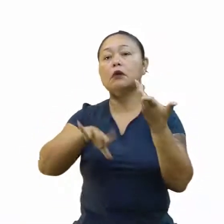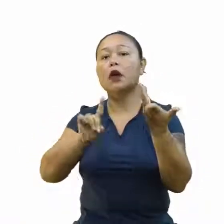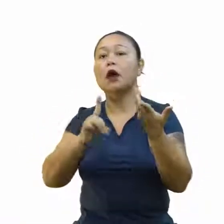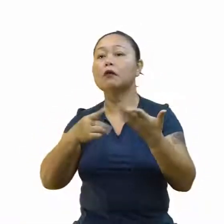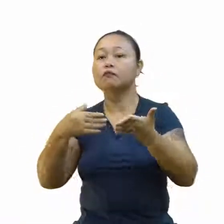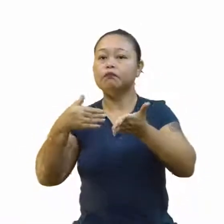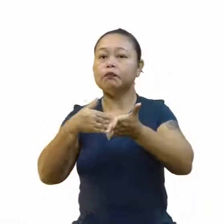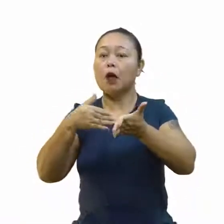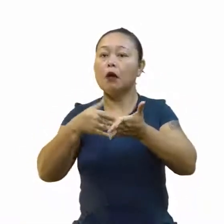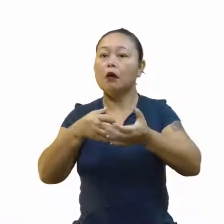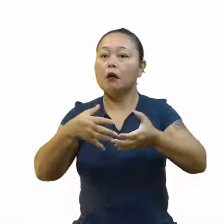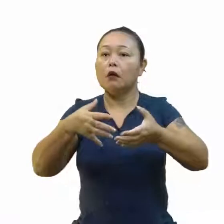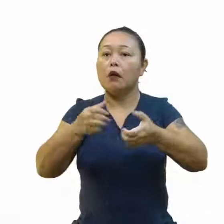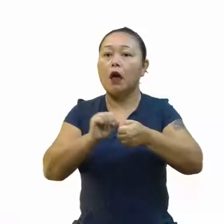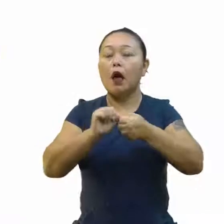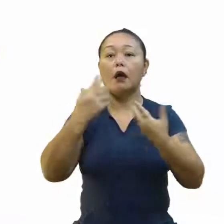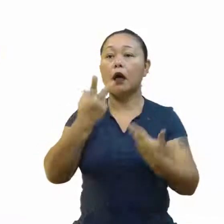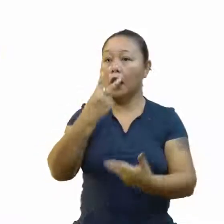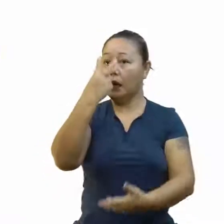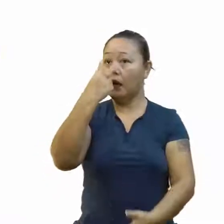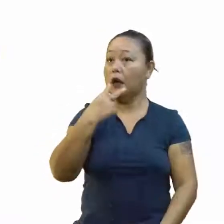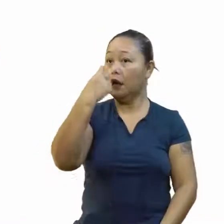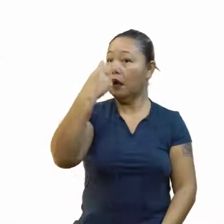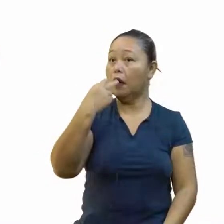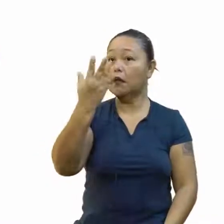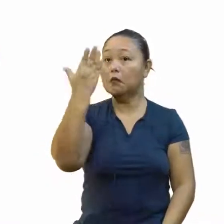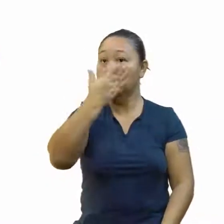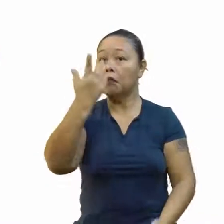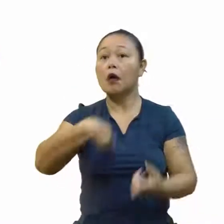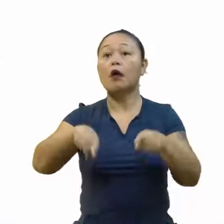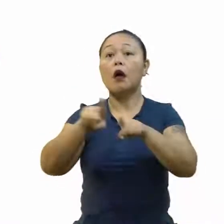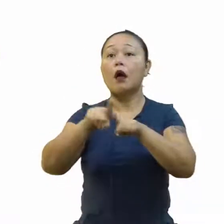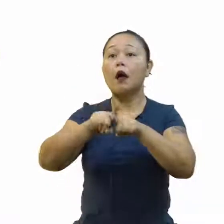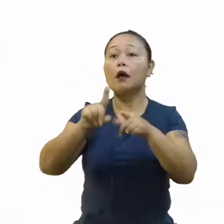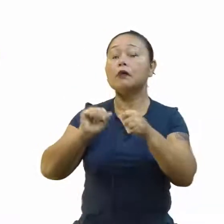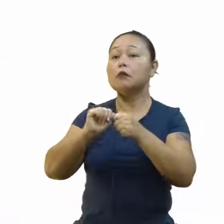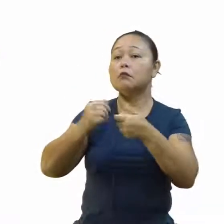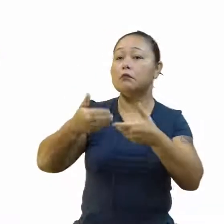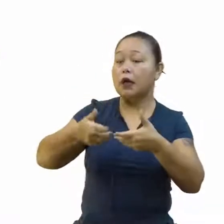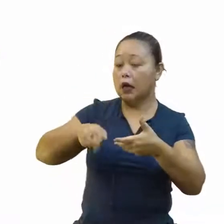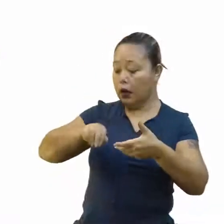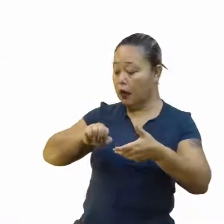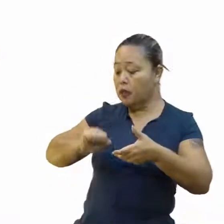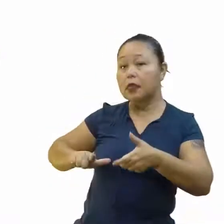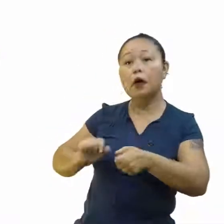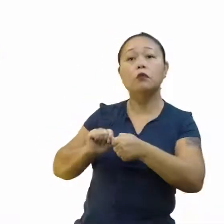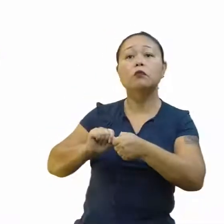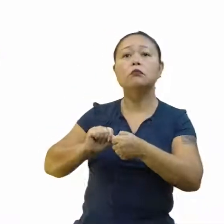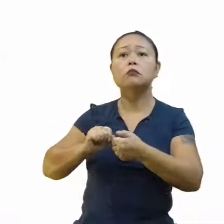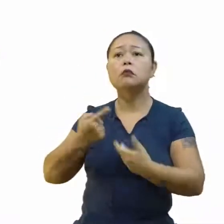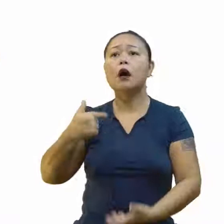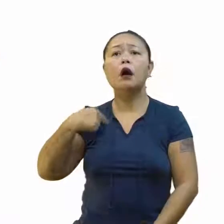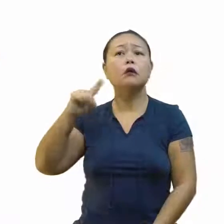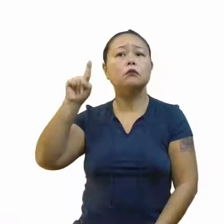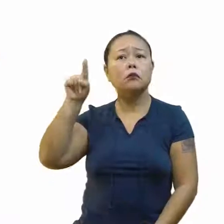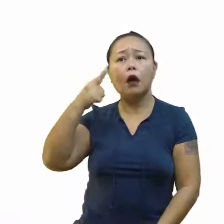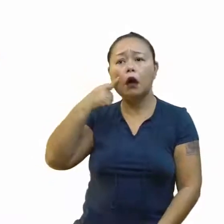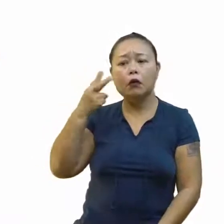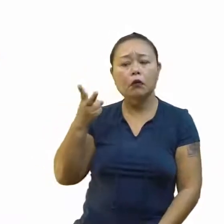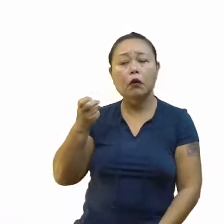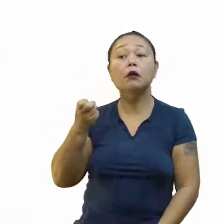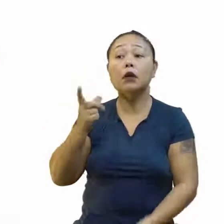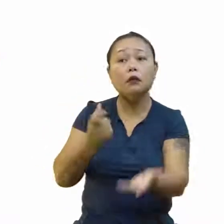cardíaca, a cegueira, a insuficiência renal. Então a gente já começa a ver quem tem